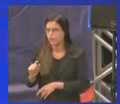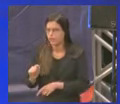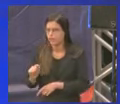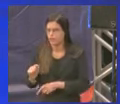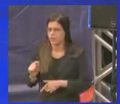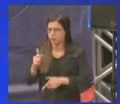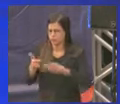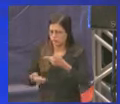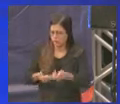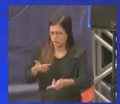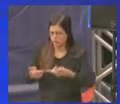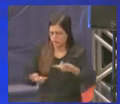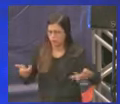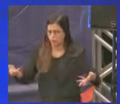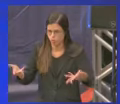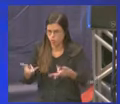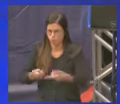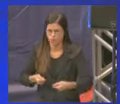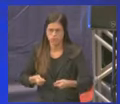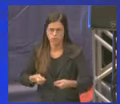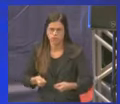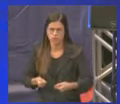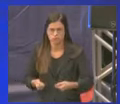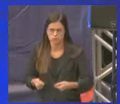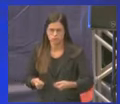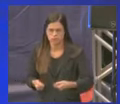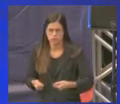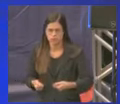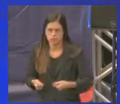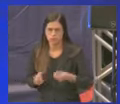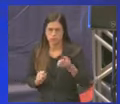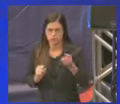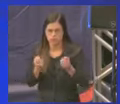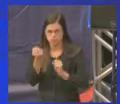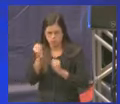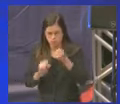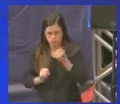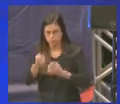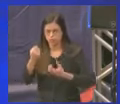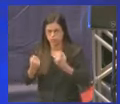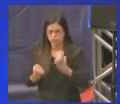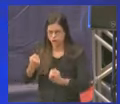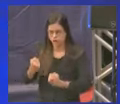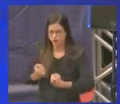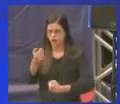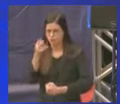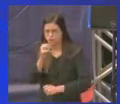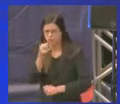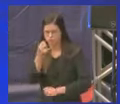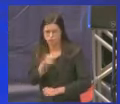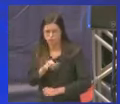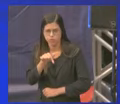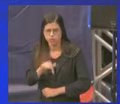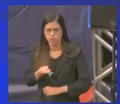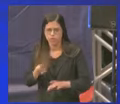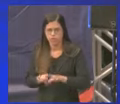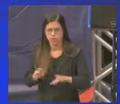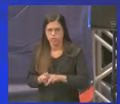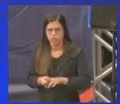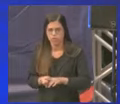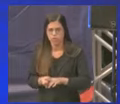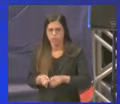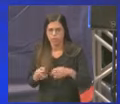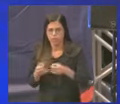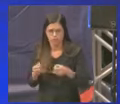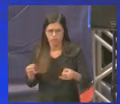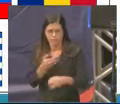mais qualificada, que é indústria automotiva, eletroeletrônico e linha branca. Esses caras eu acho